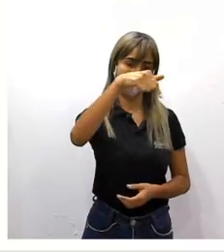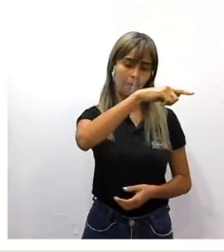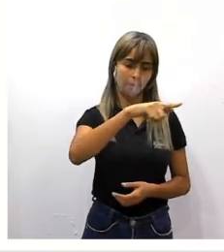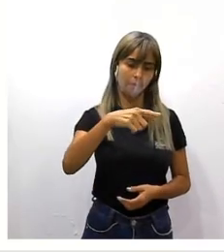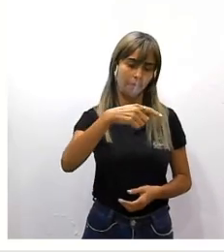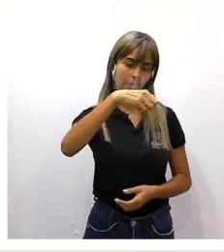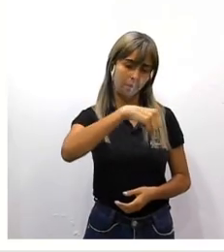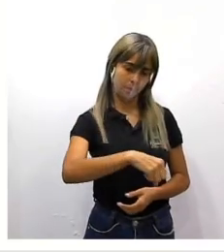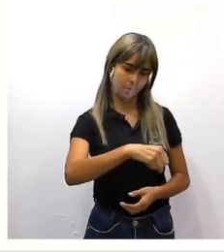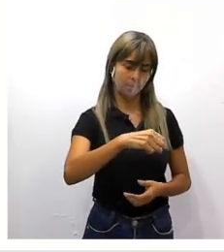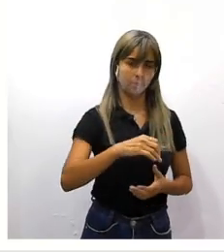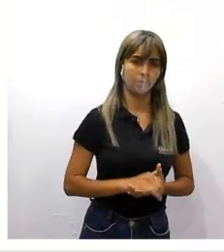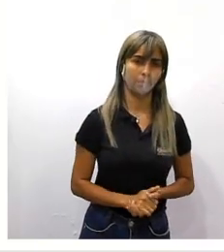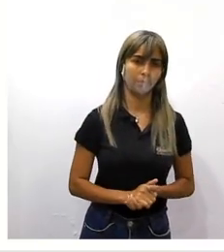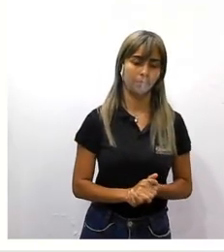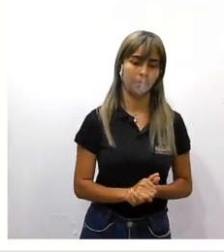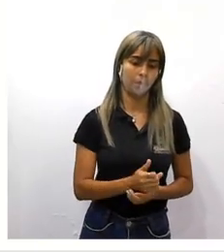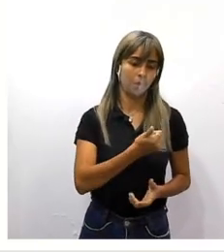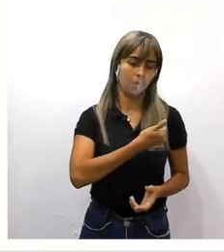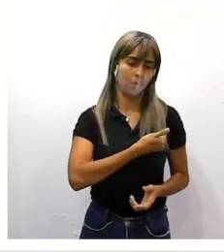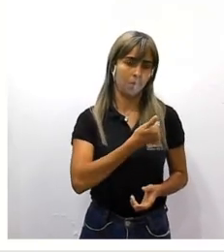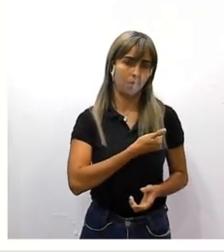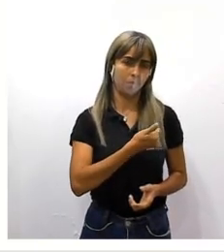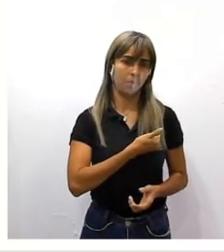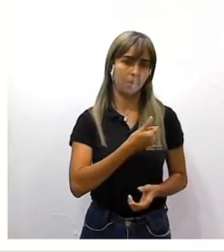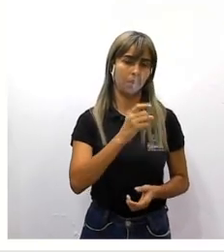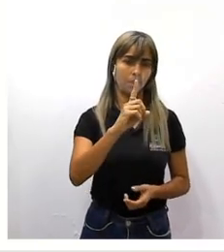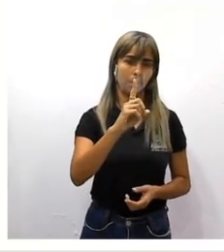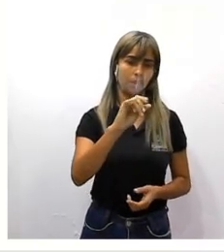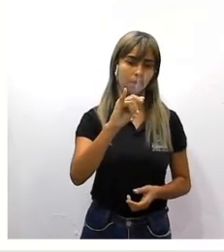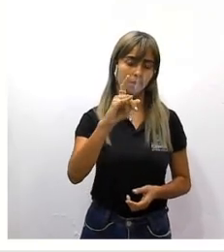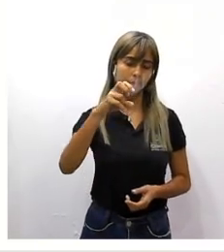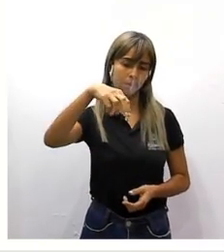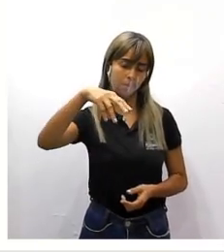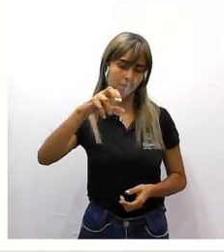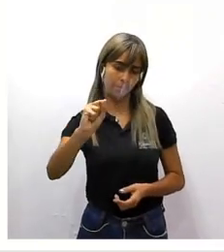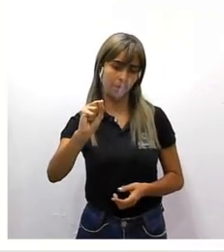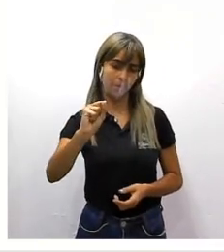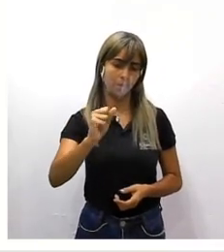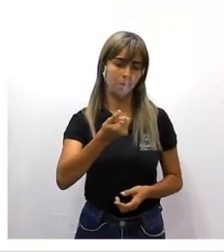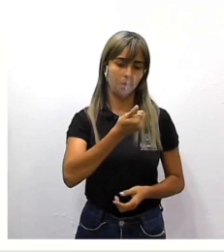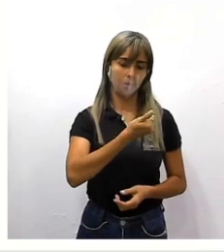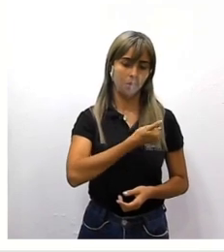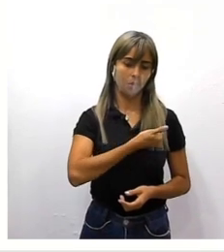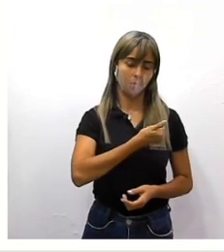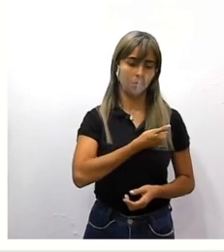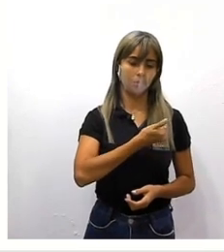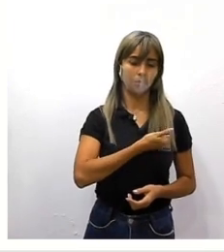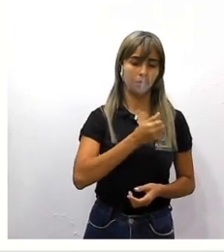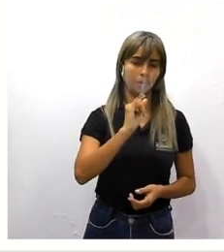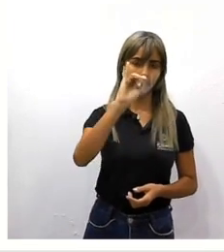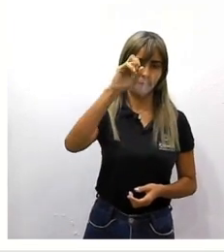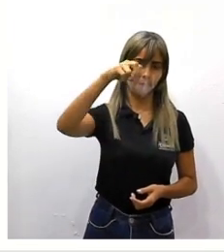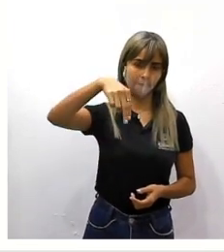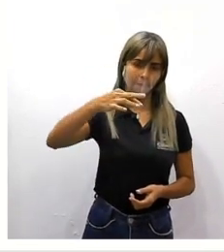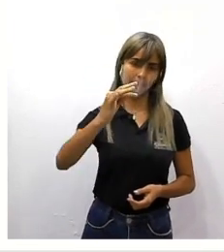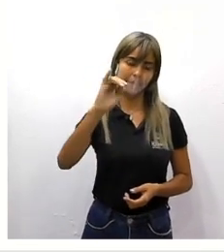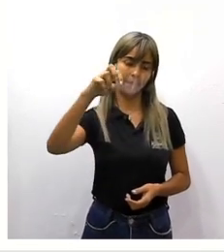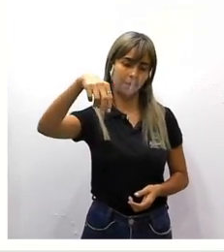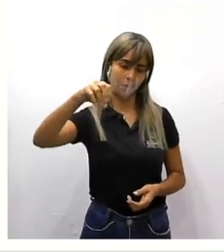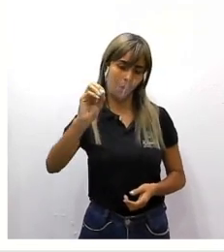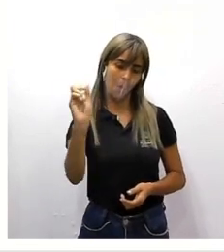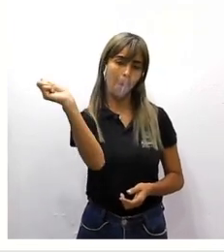número periódico, que é a dízima periódica, beleza? Então, ó, número decimal e é infinito. A gente